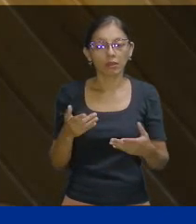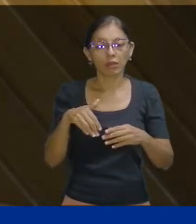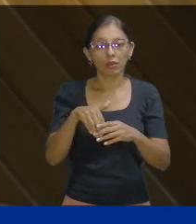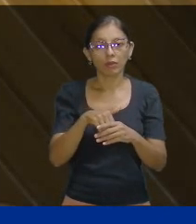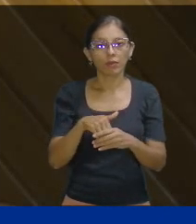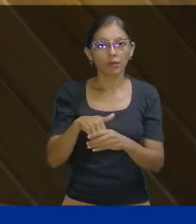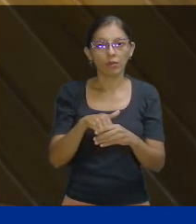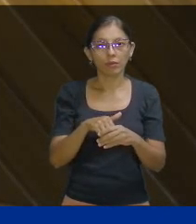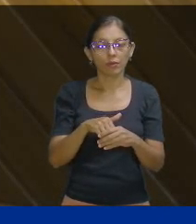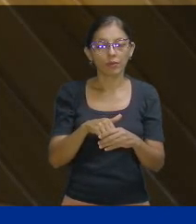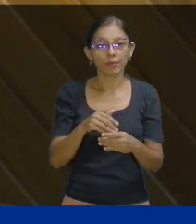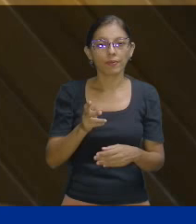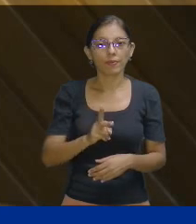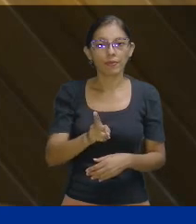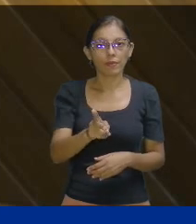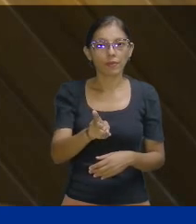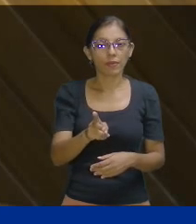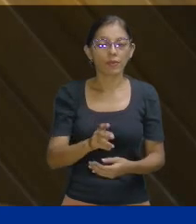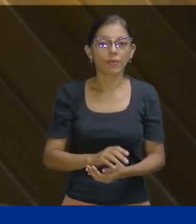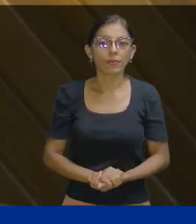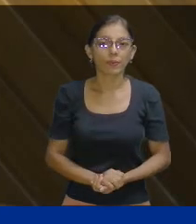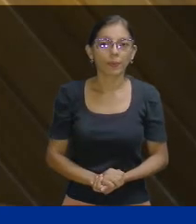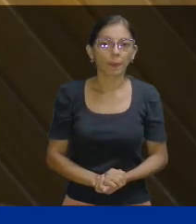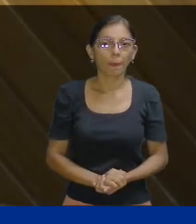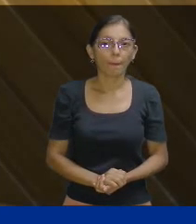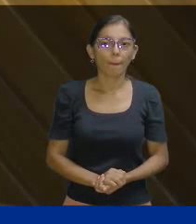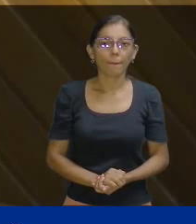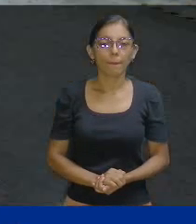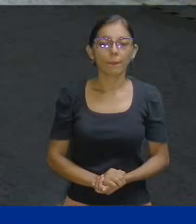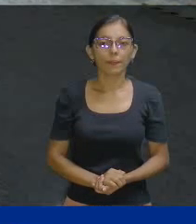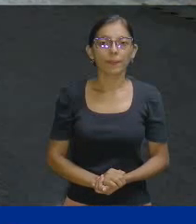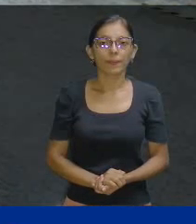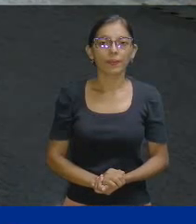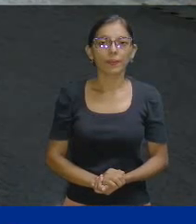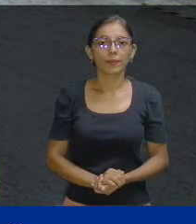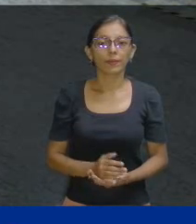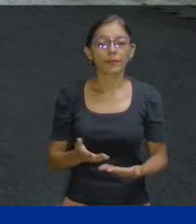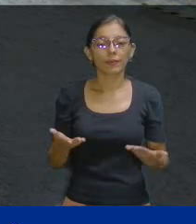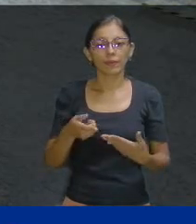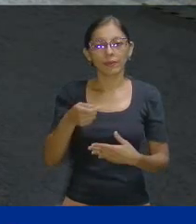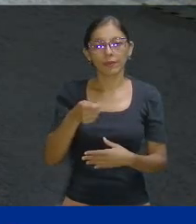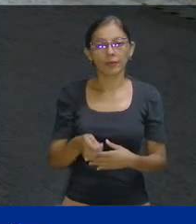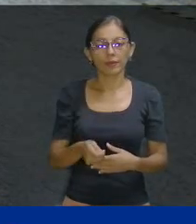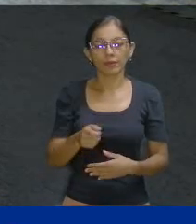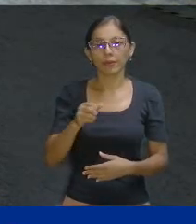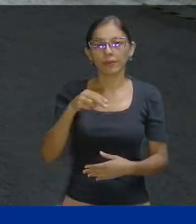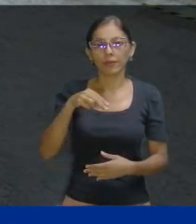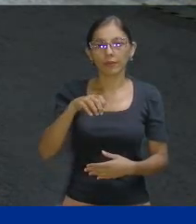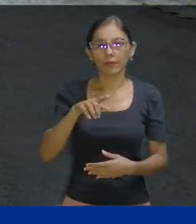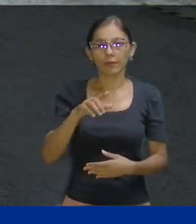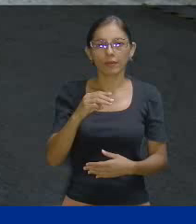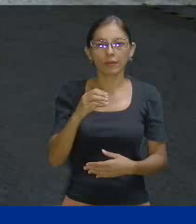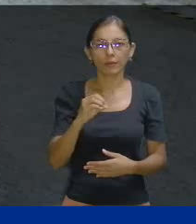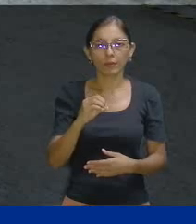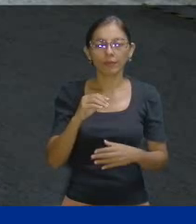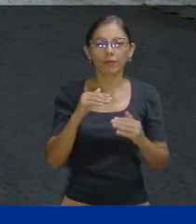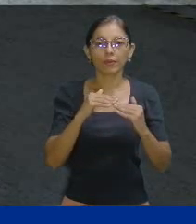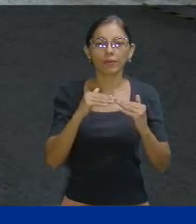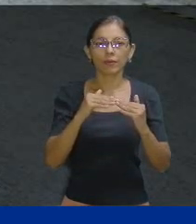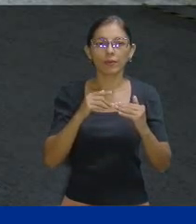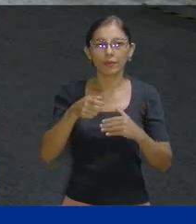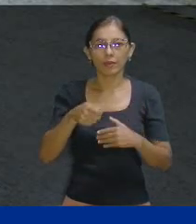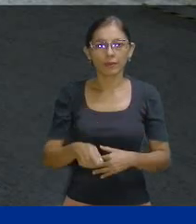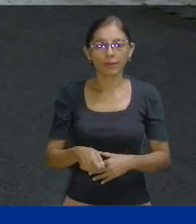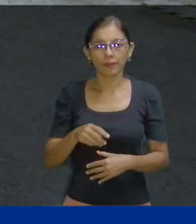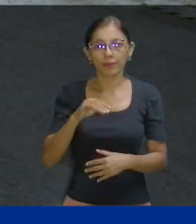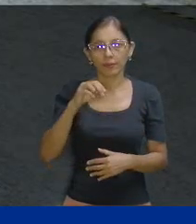ação declaratória de nulidade. Como voto, senhor presidente? Como vota o juiz Anselmo Gonçalves? Imagem para o plenário. Juíza